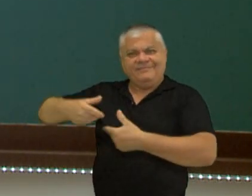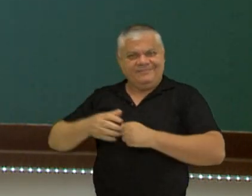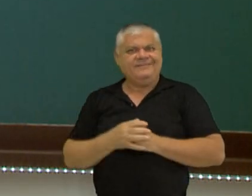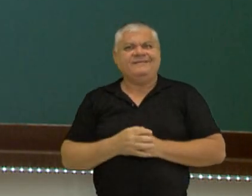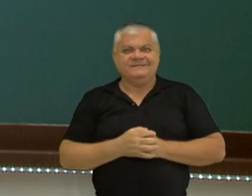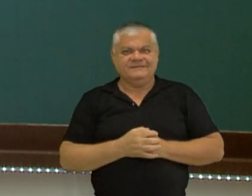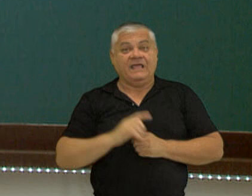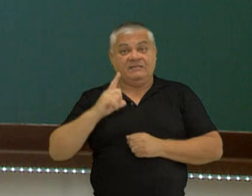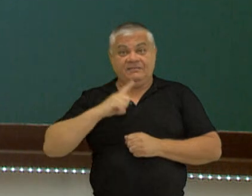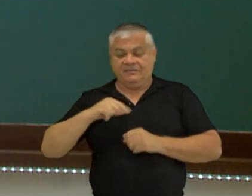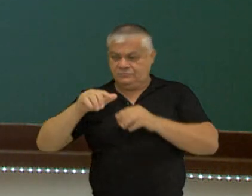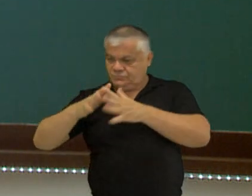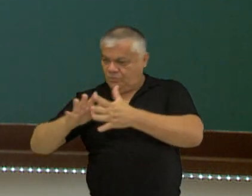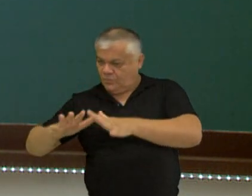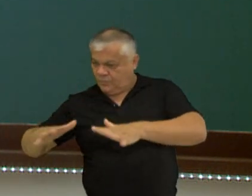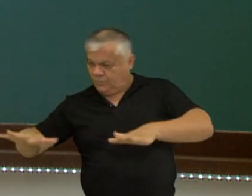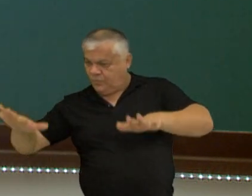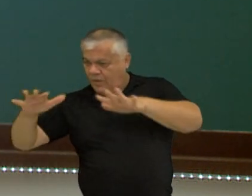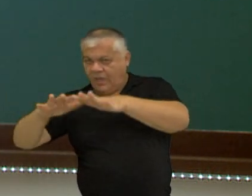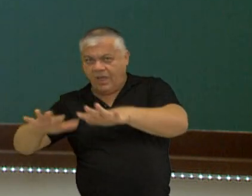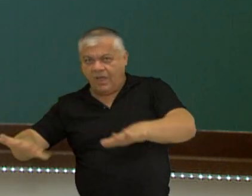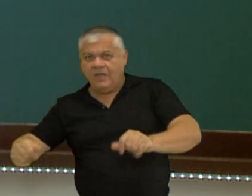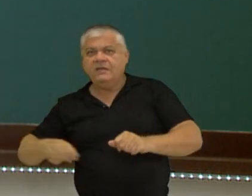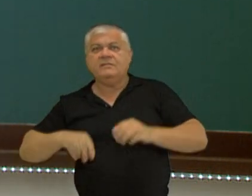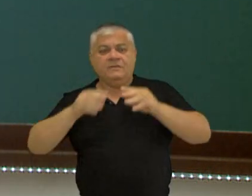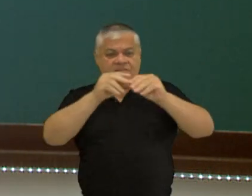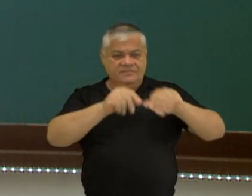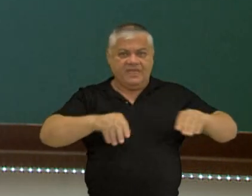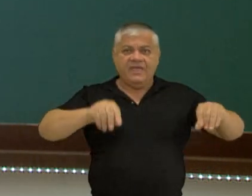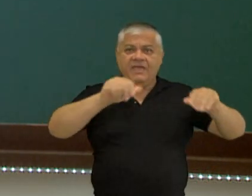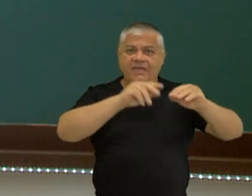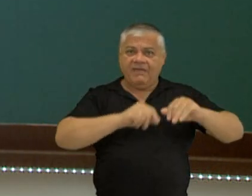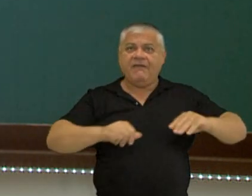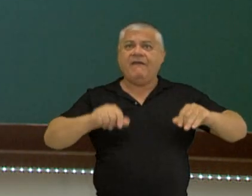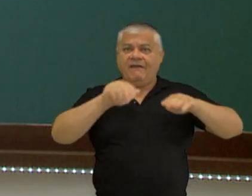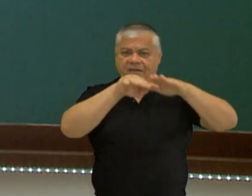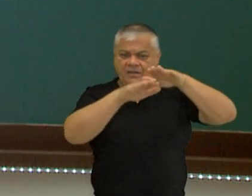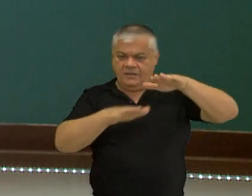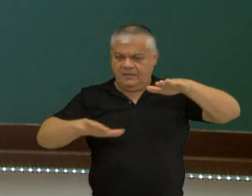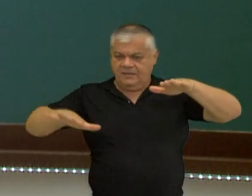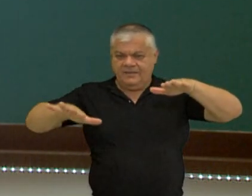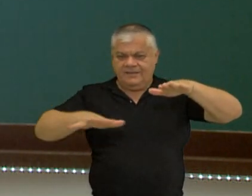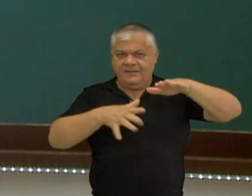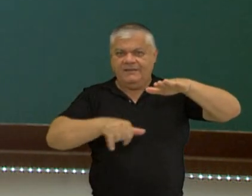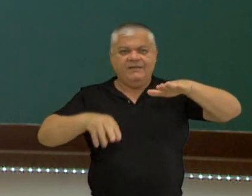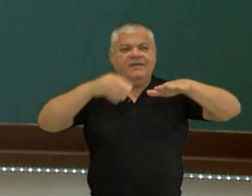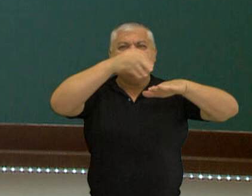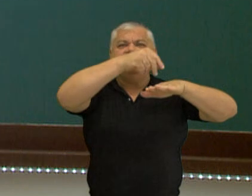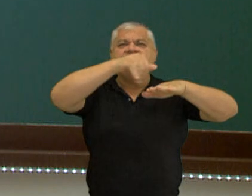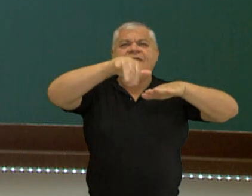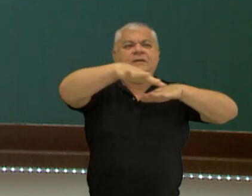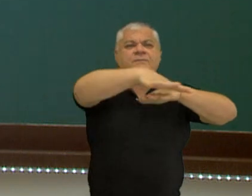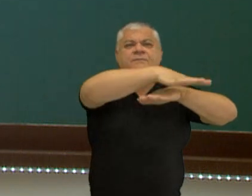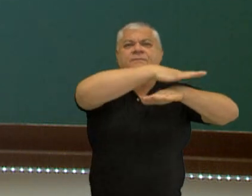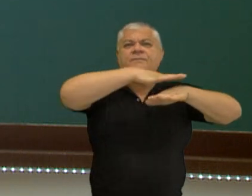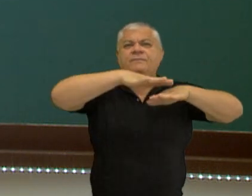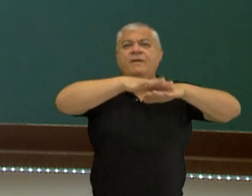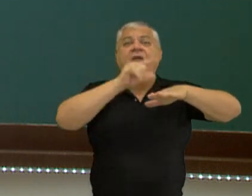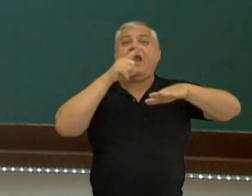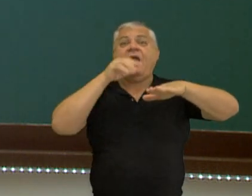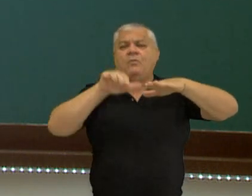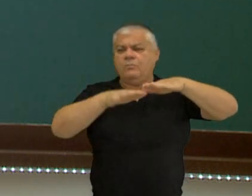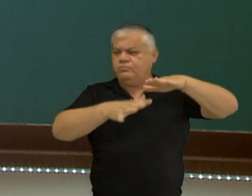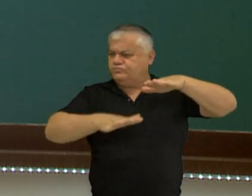a parte de água, nós temos a parte de terras que estão acima do nível das águas. As partes de água, as